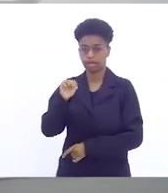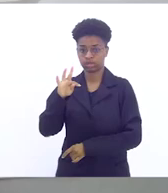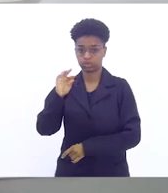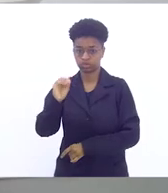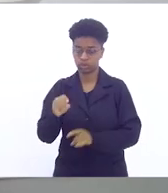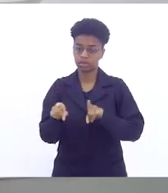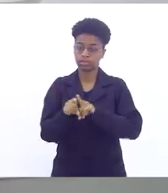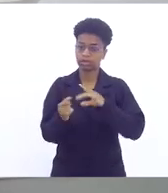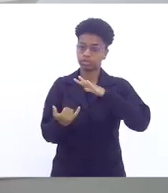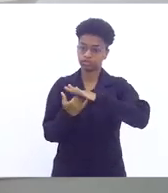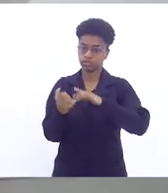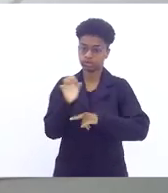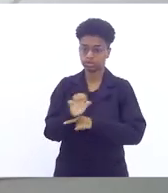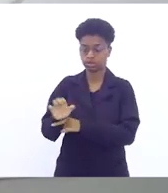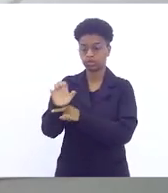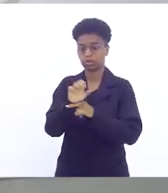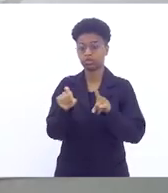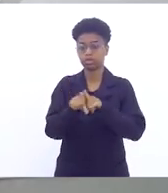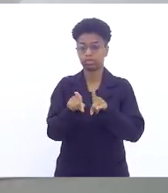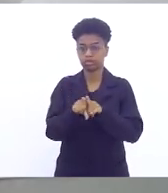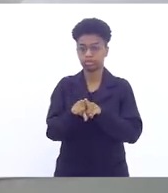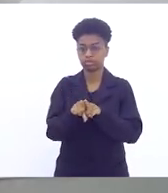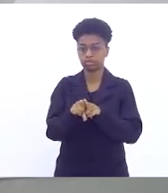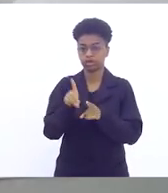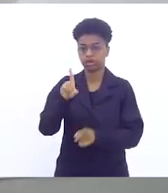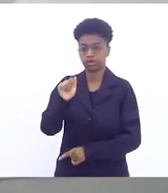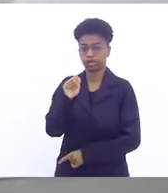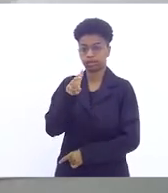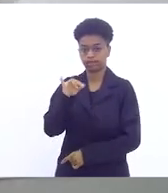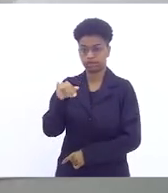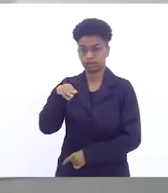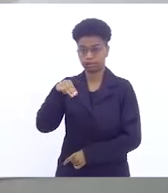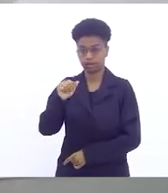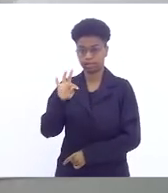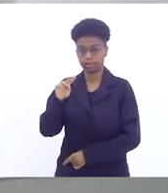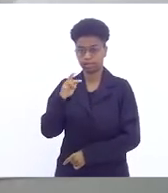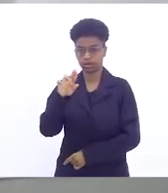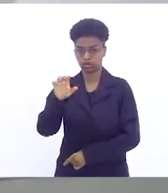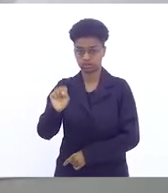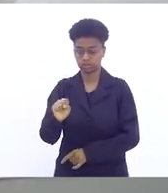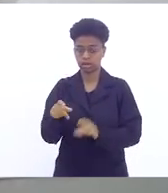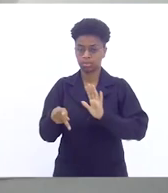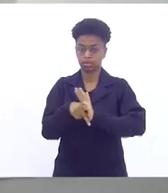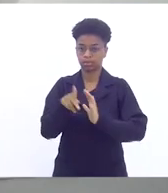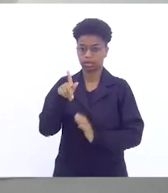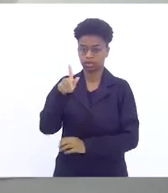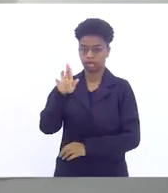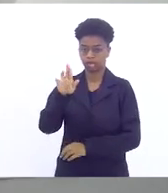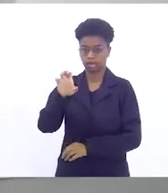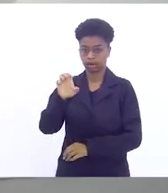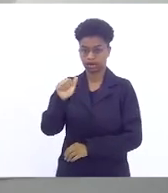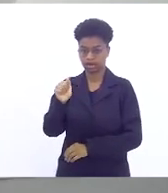Instituto Estadual do Dr Davi Mateus Silva do Creia